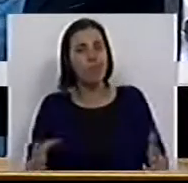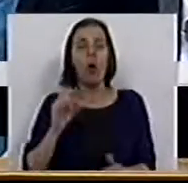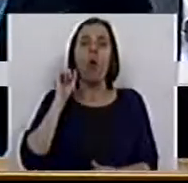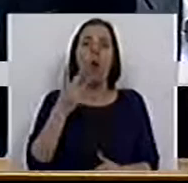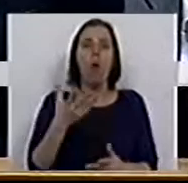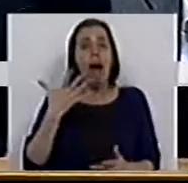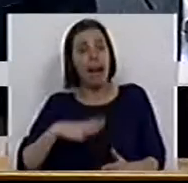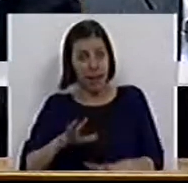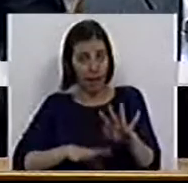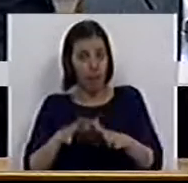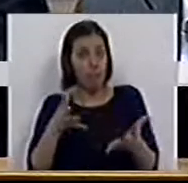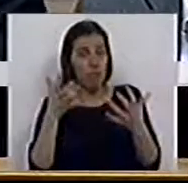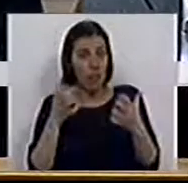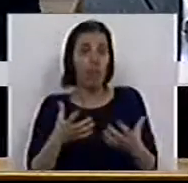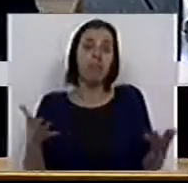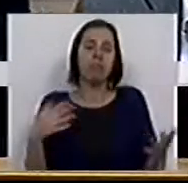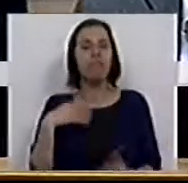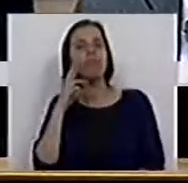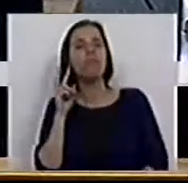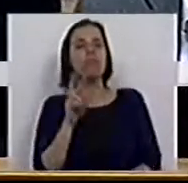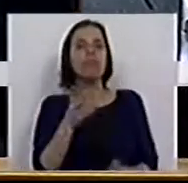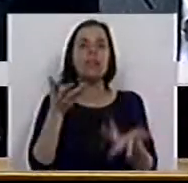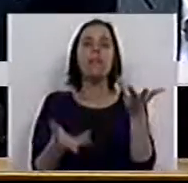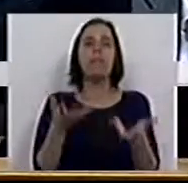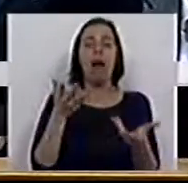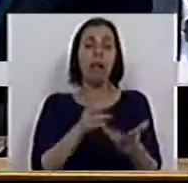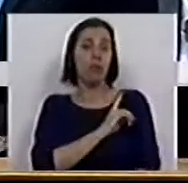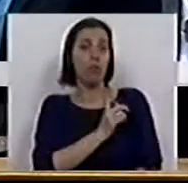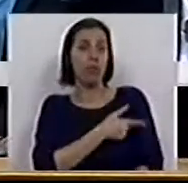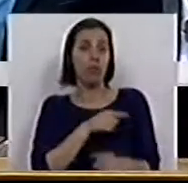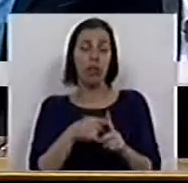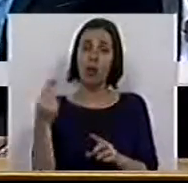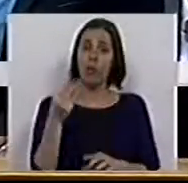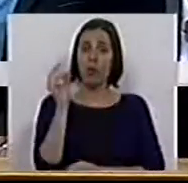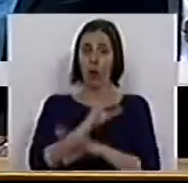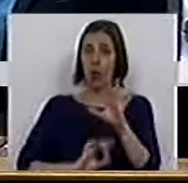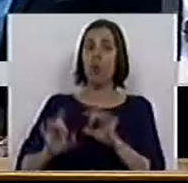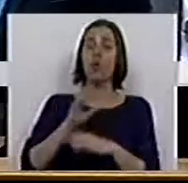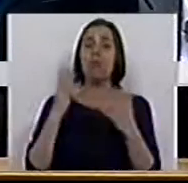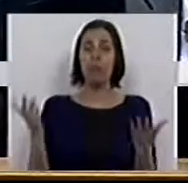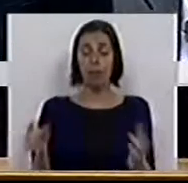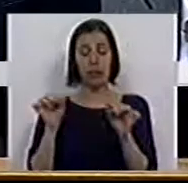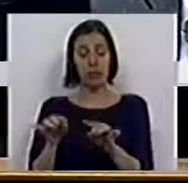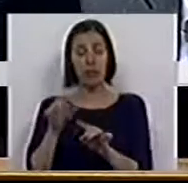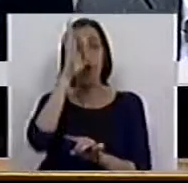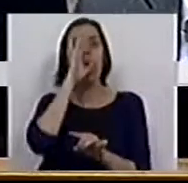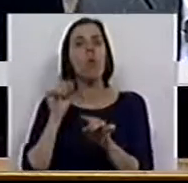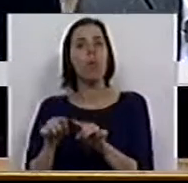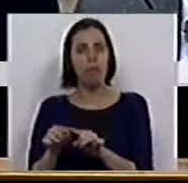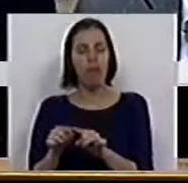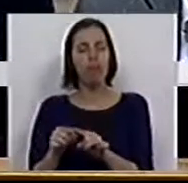sequer que o queira fazer. E quando olhamos para a balança de poder nesta União Europeia e com este Governo que